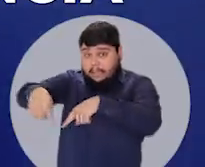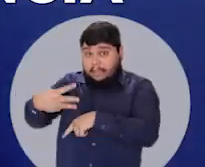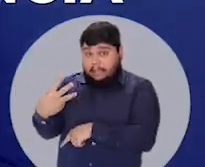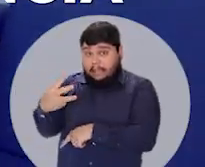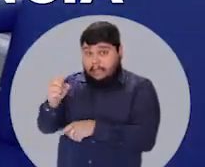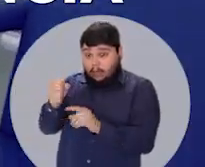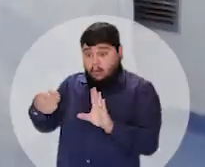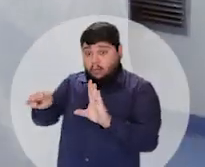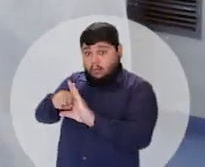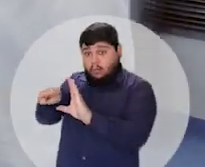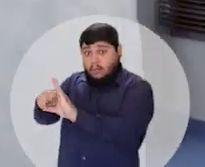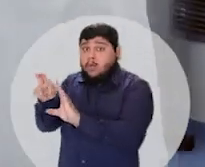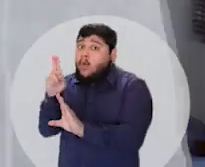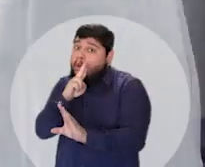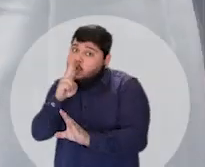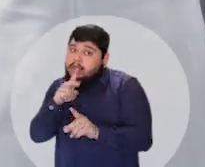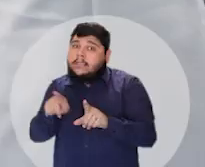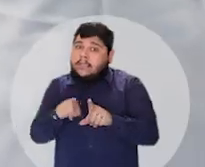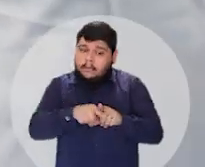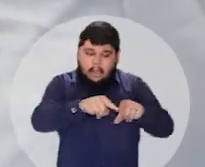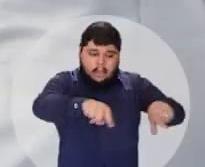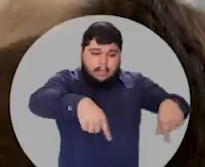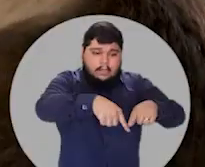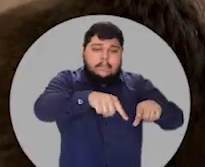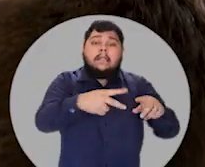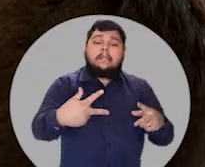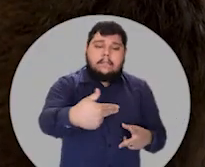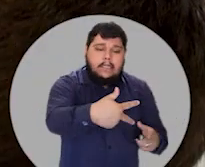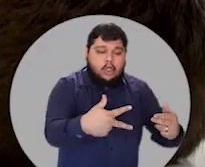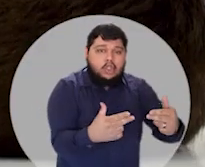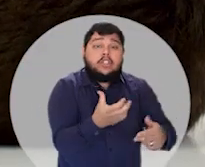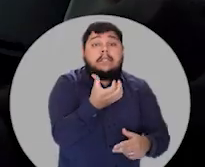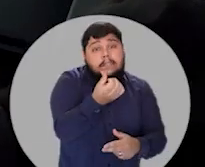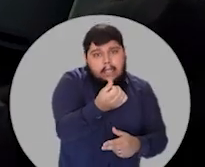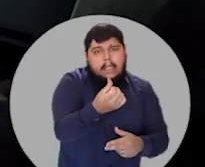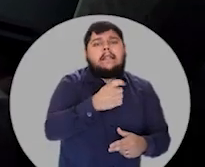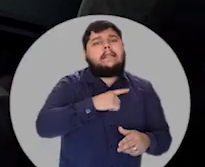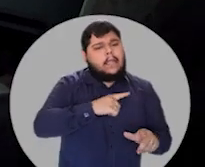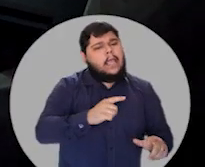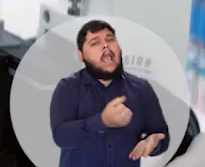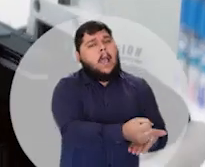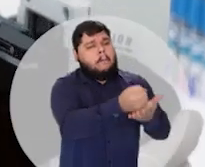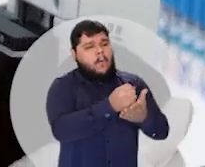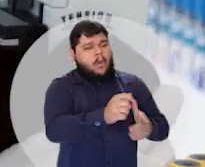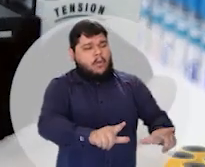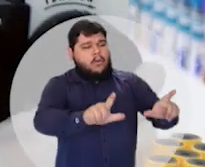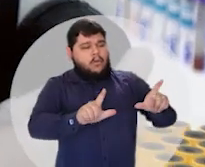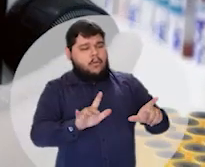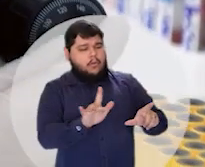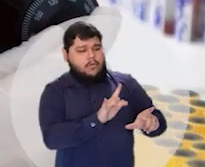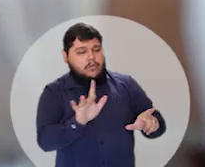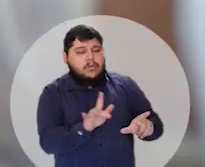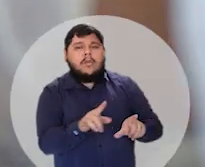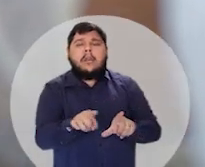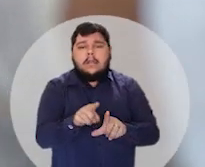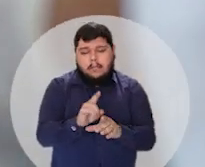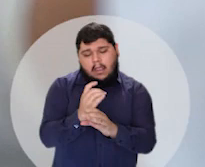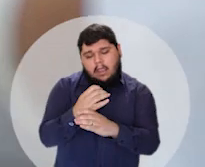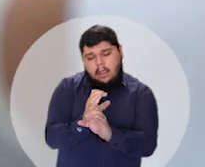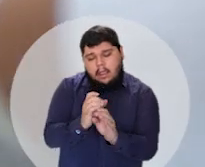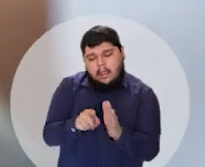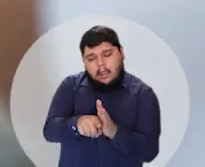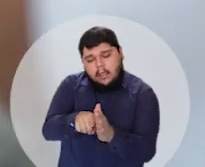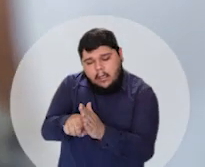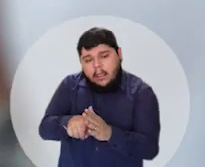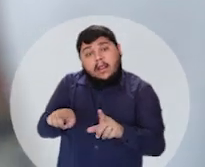urgência e emergência e 6 salas de cirurgia, tudo com o suporte do Parque de Imagens, exames laboratoriais e do Centro